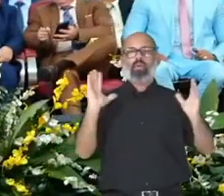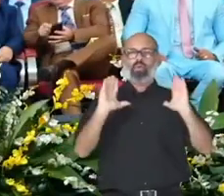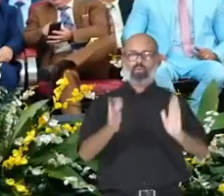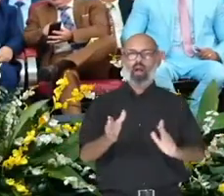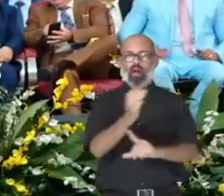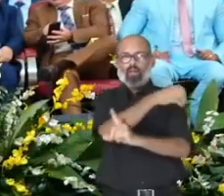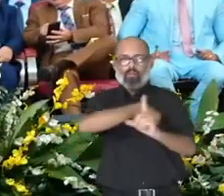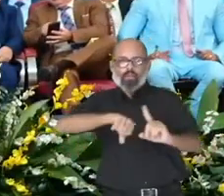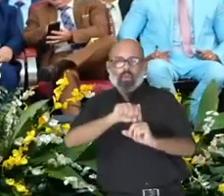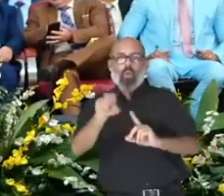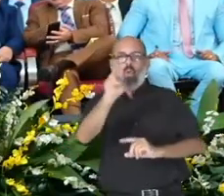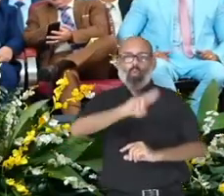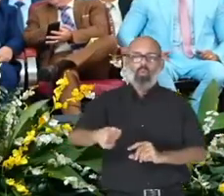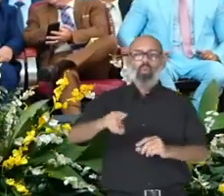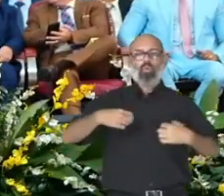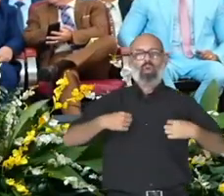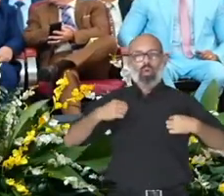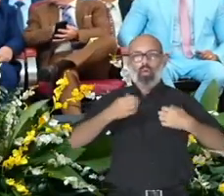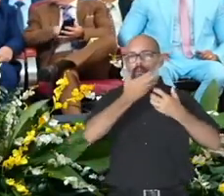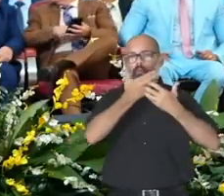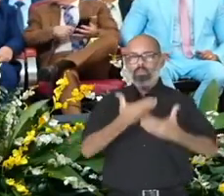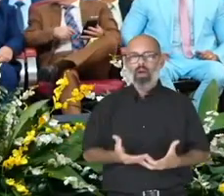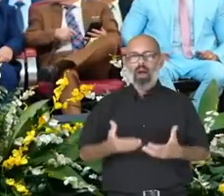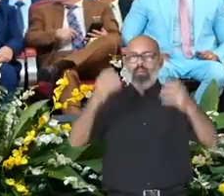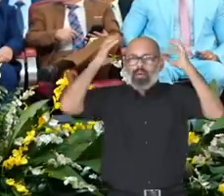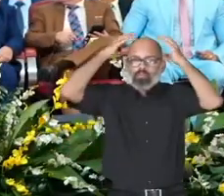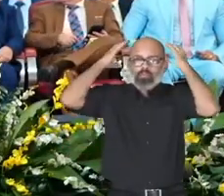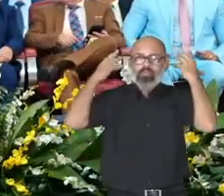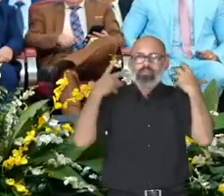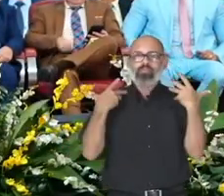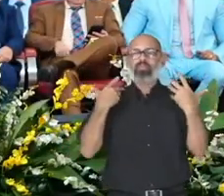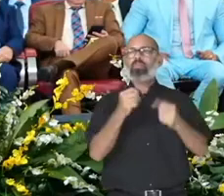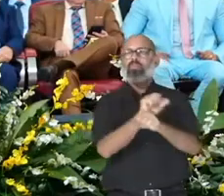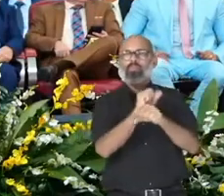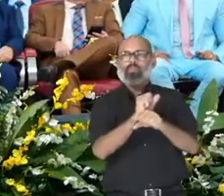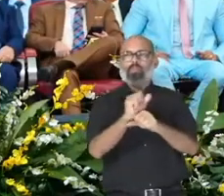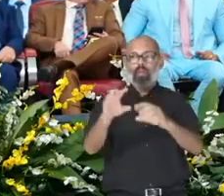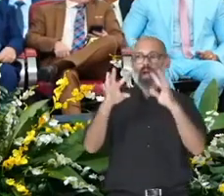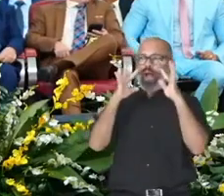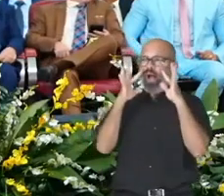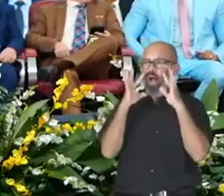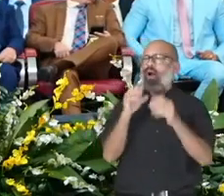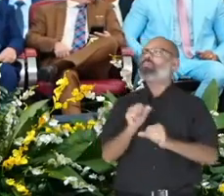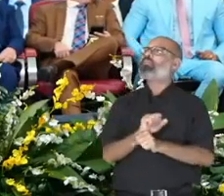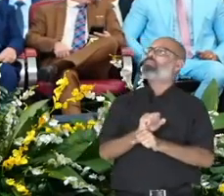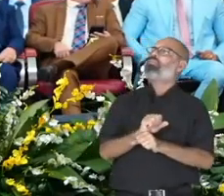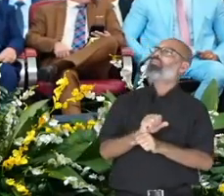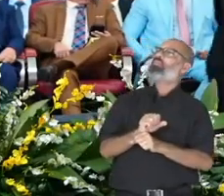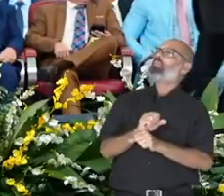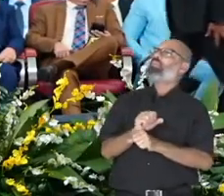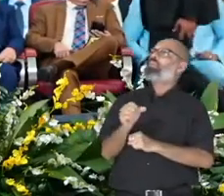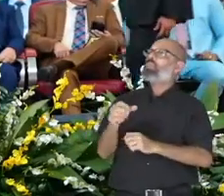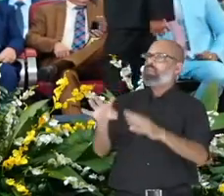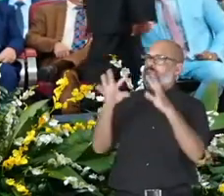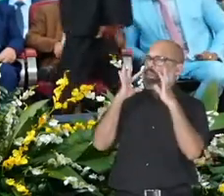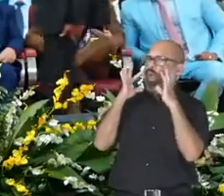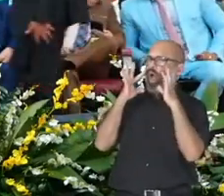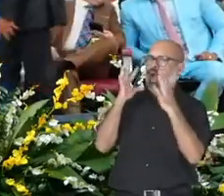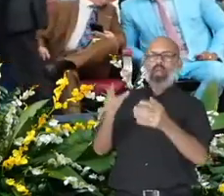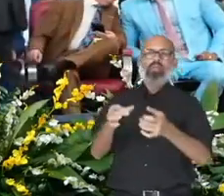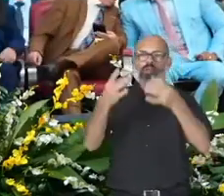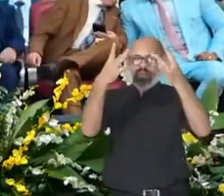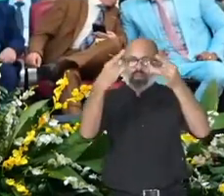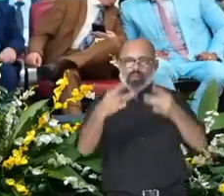pela roupa que usava, pelo cabelo, pela barba comprida. E quando pararam para ouvir aquele homem, começaram a beber da fonte dele.